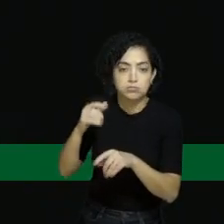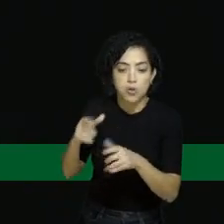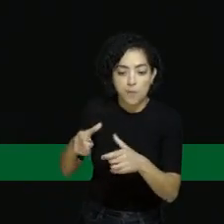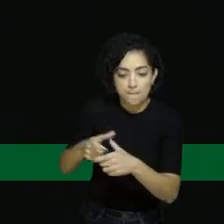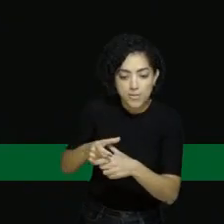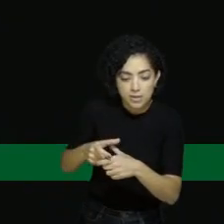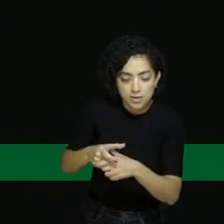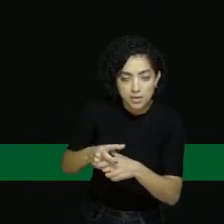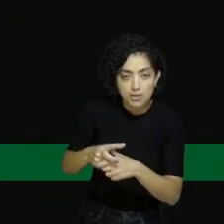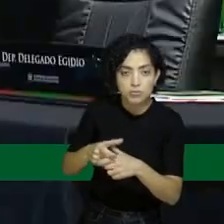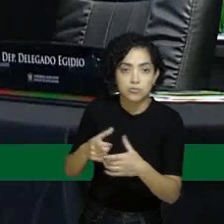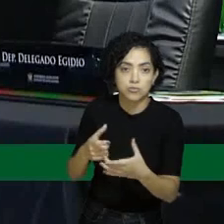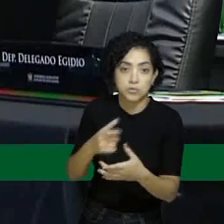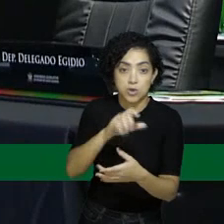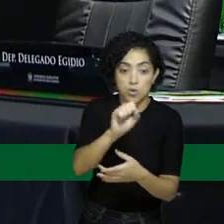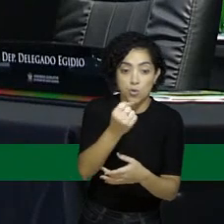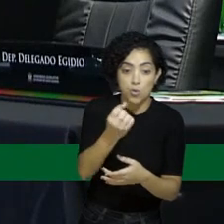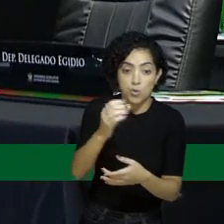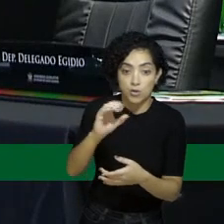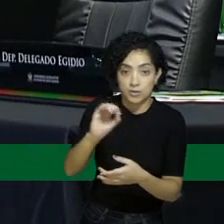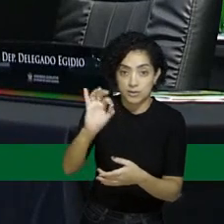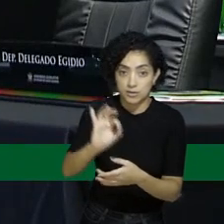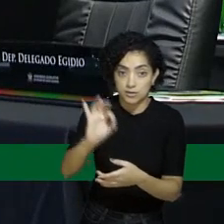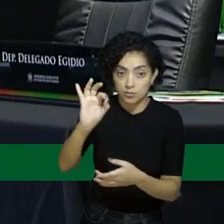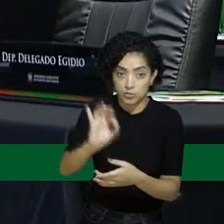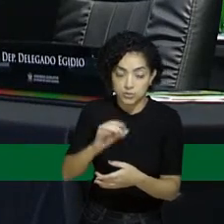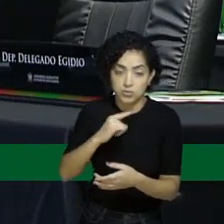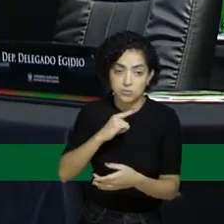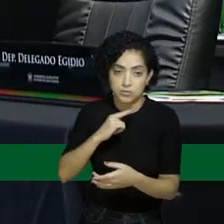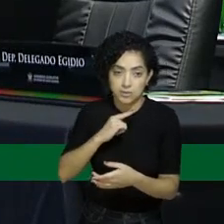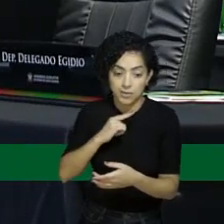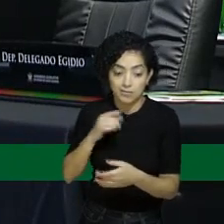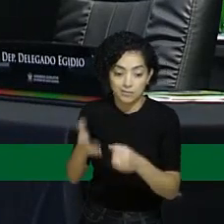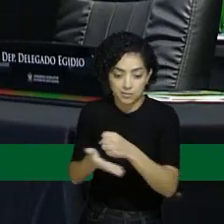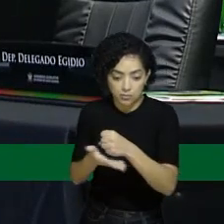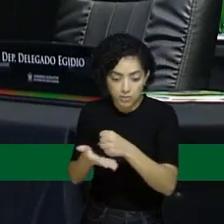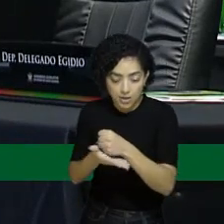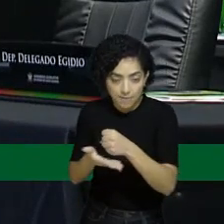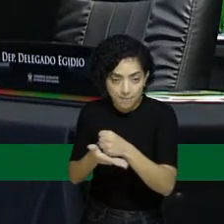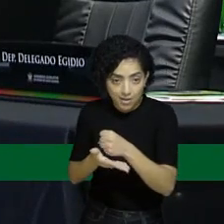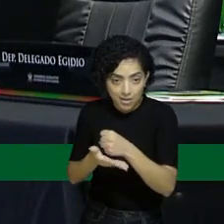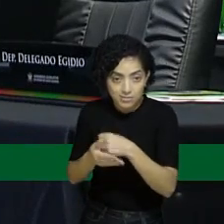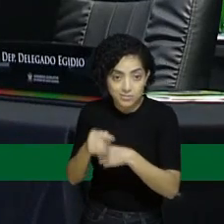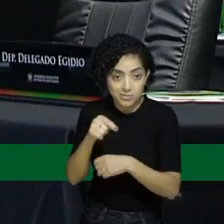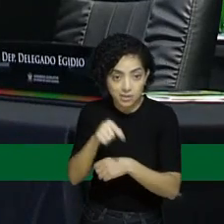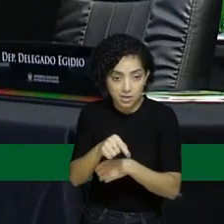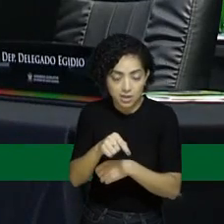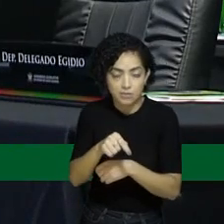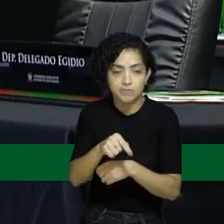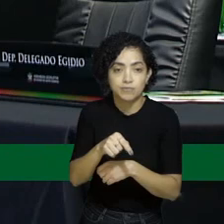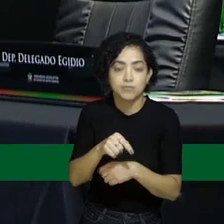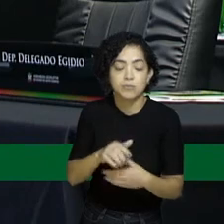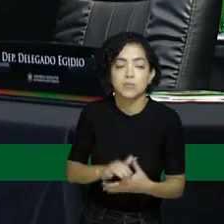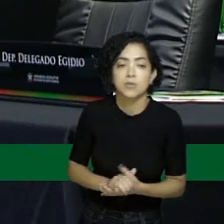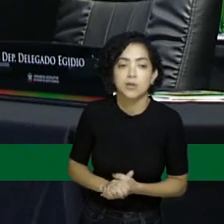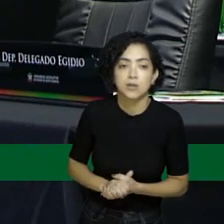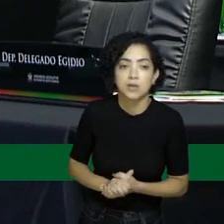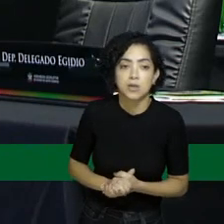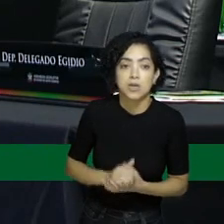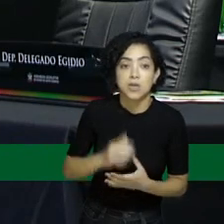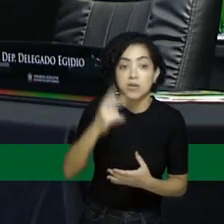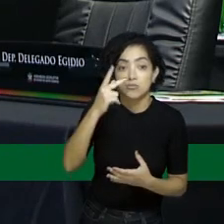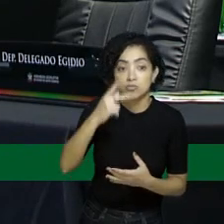são 80% dos produtores que estão na base das 14 cooperativas, individualmente